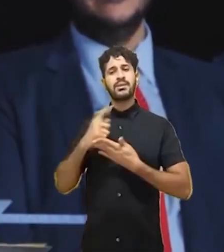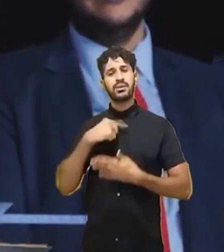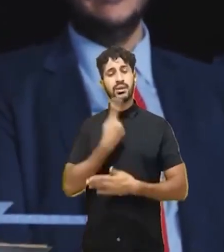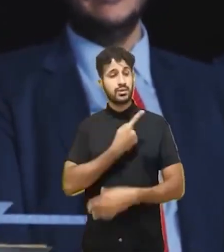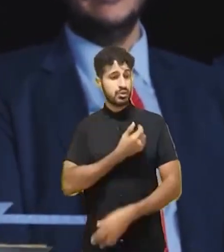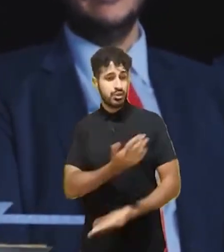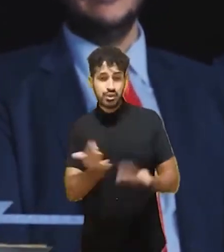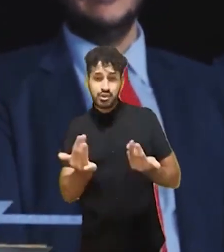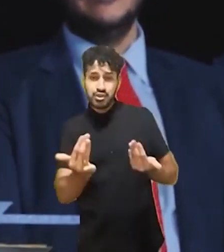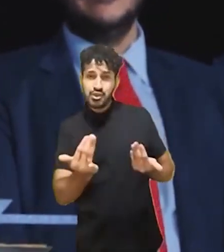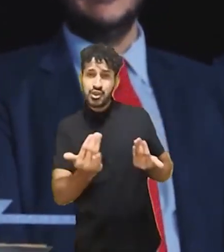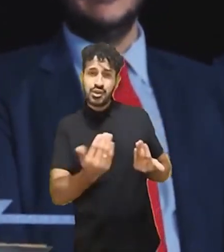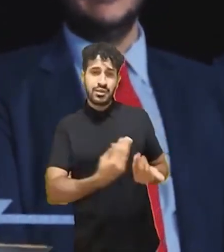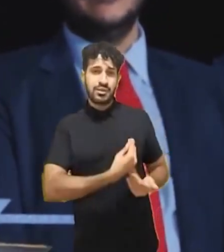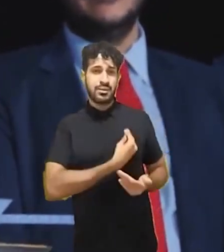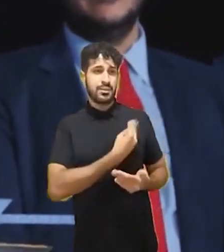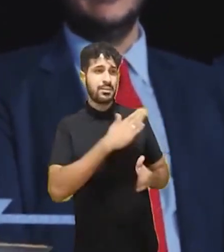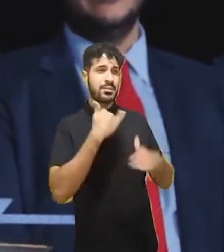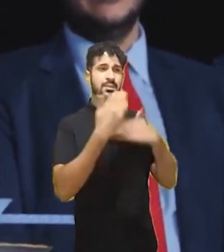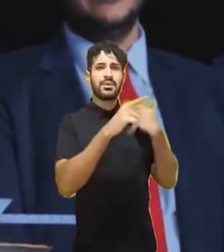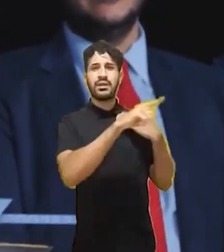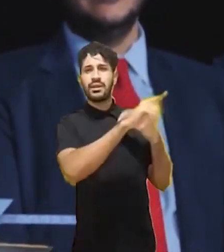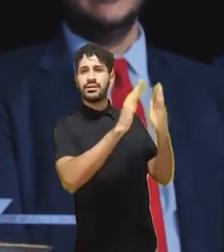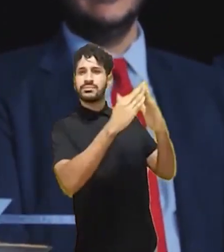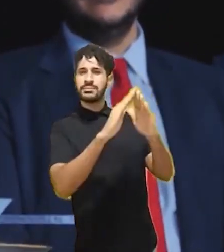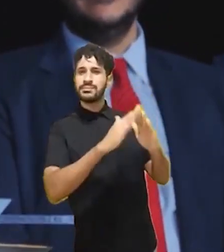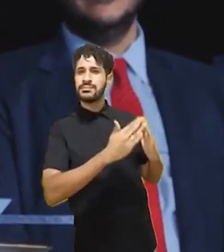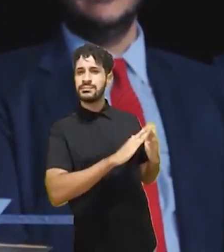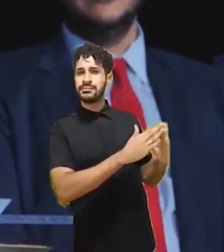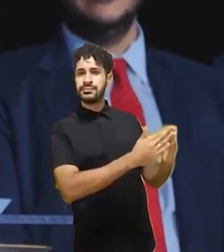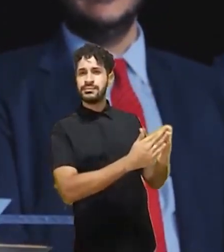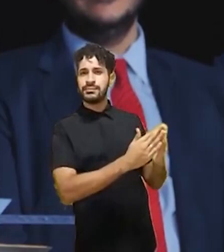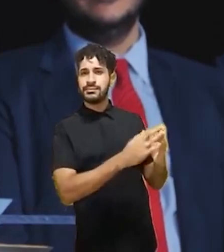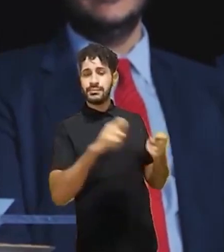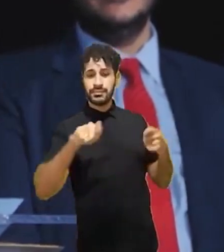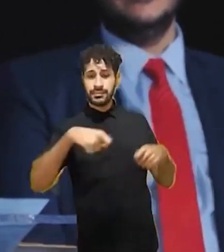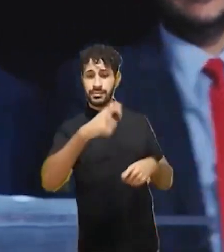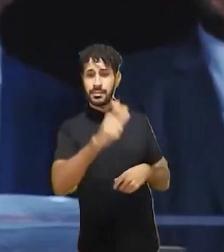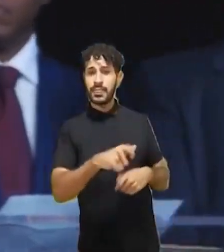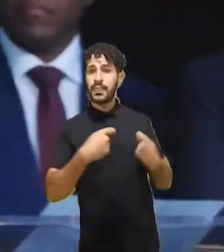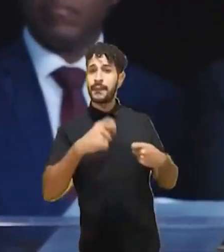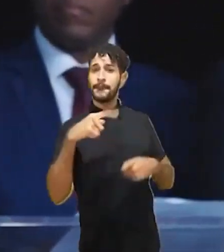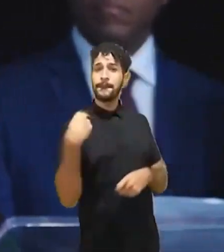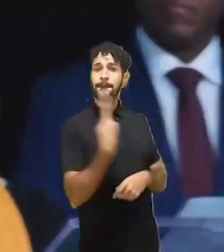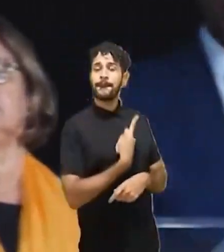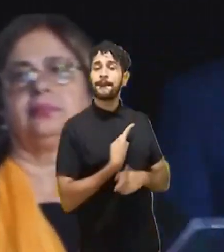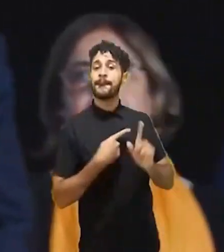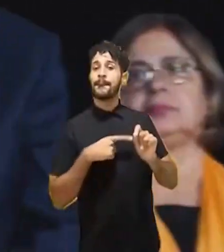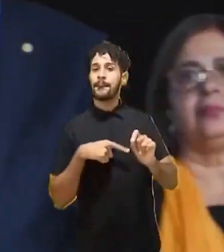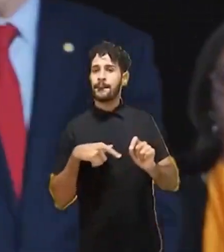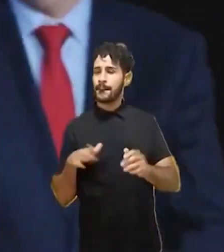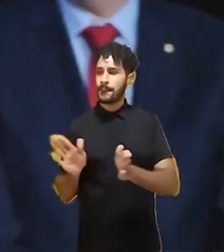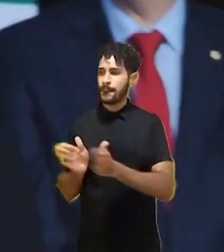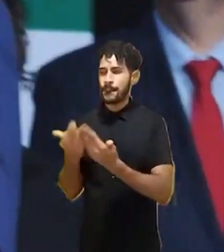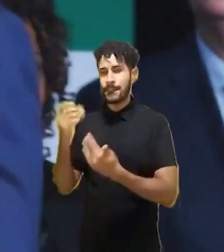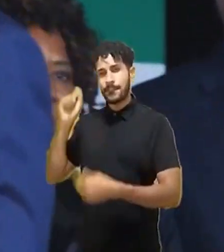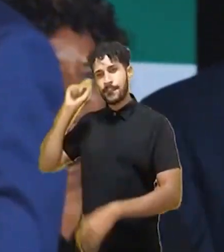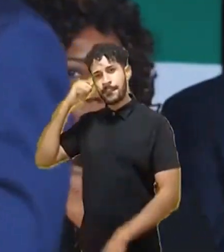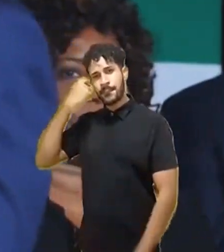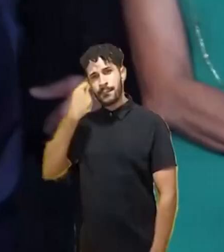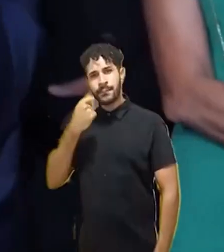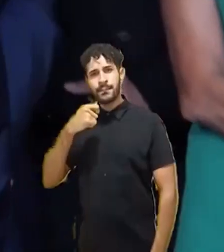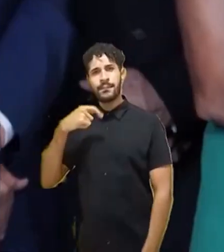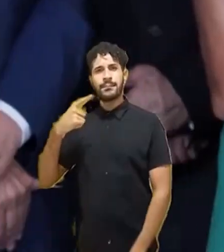tá morando na morrendo na periferia quem tá precisando de nós somos pobres e negros que são